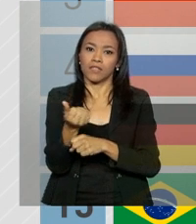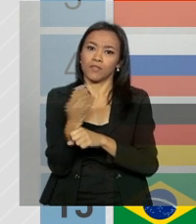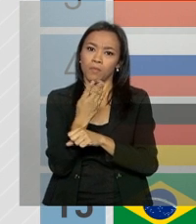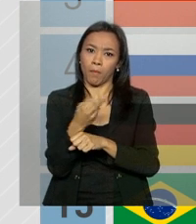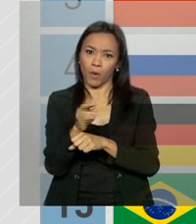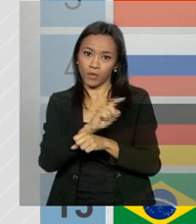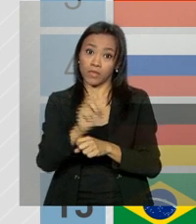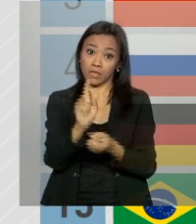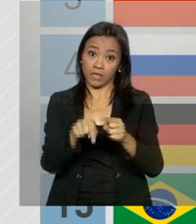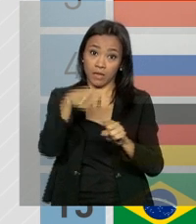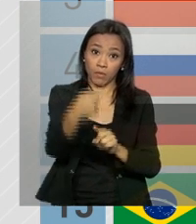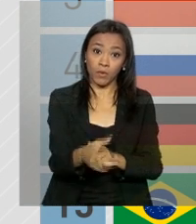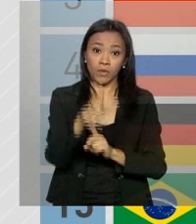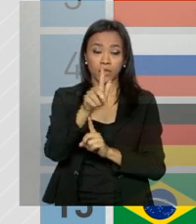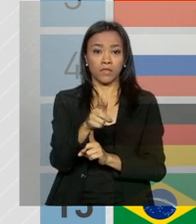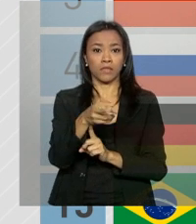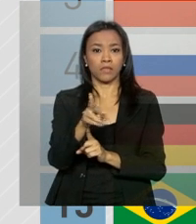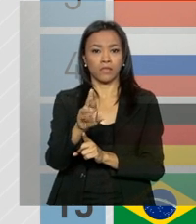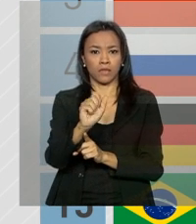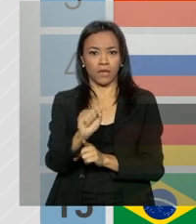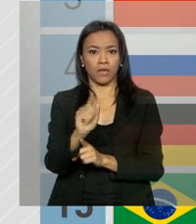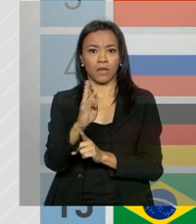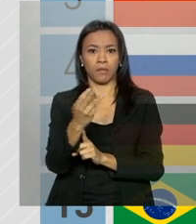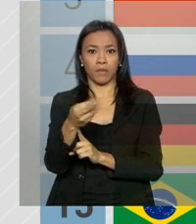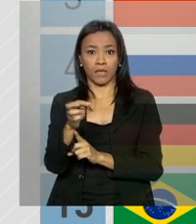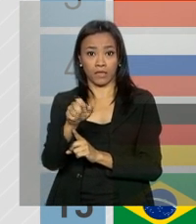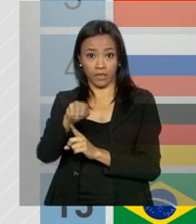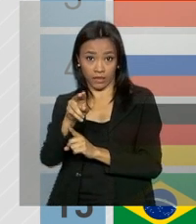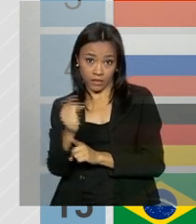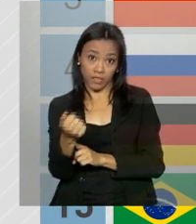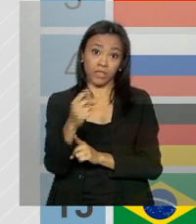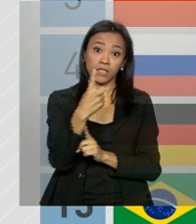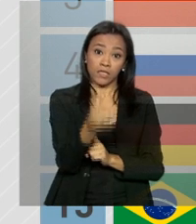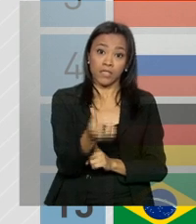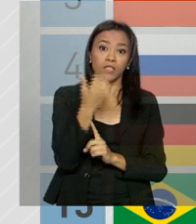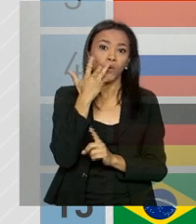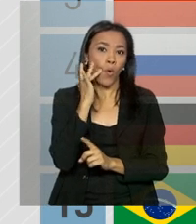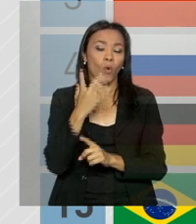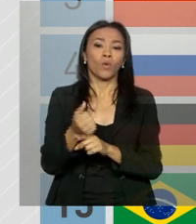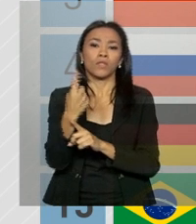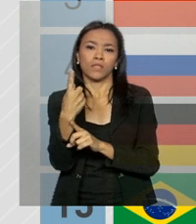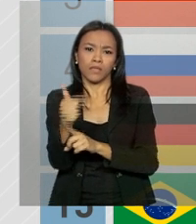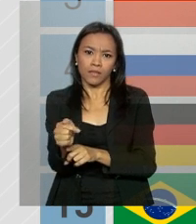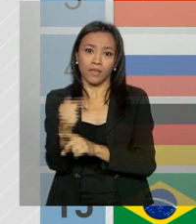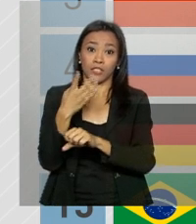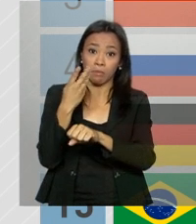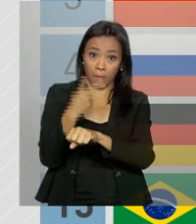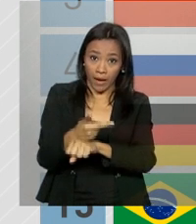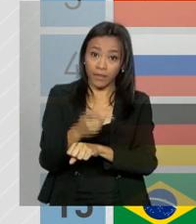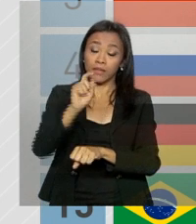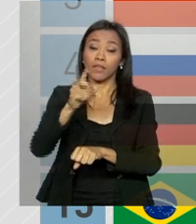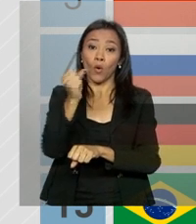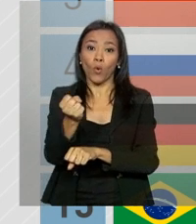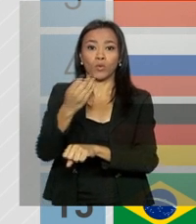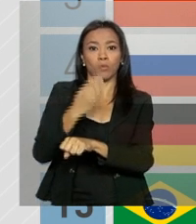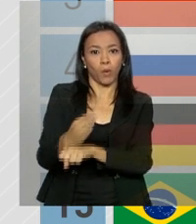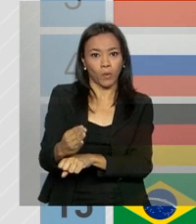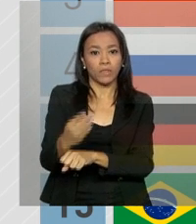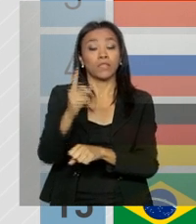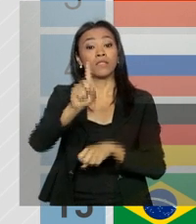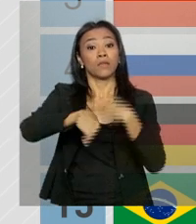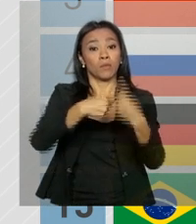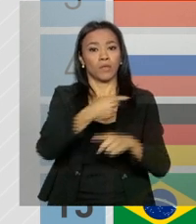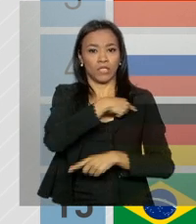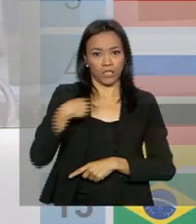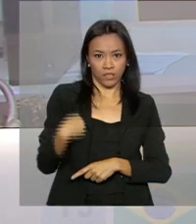bronze. Depois vem a Grã-Bretanha, com 16 de ouro, 17 de prata e 8 de bronze. Em terceiro está a China, com